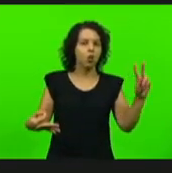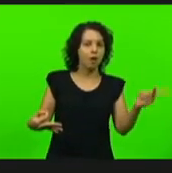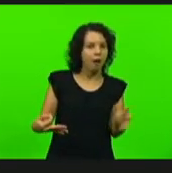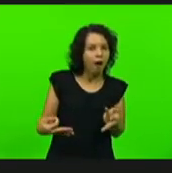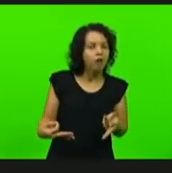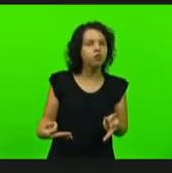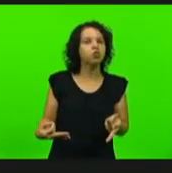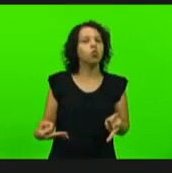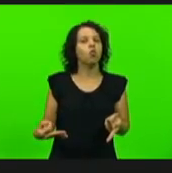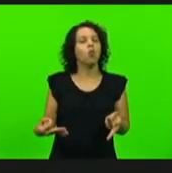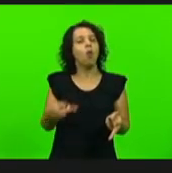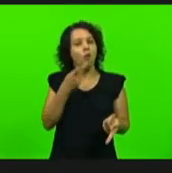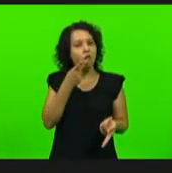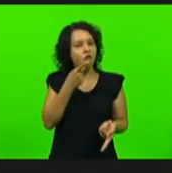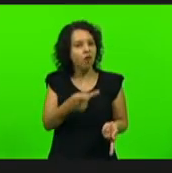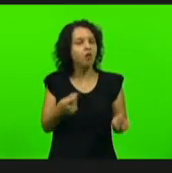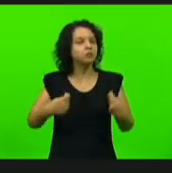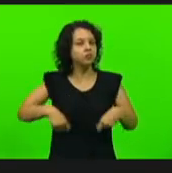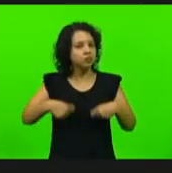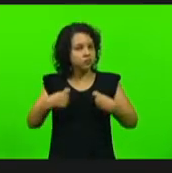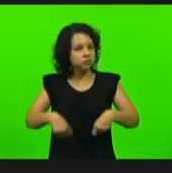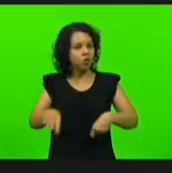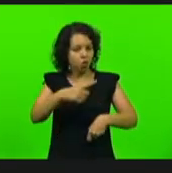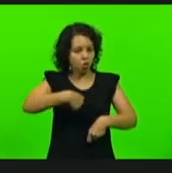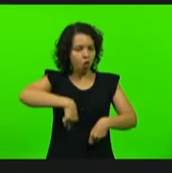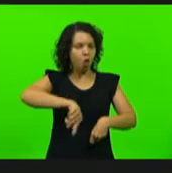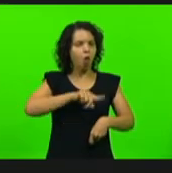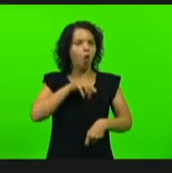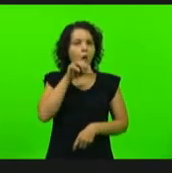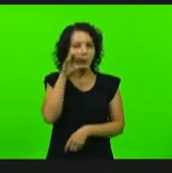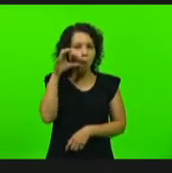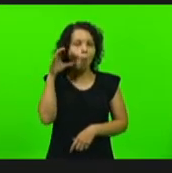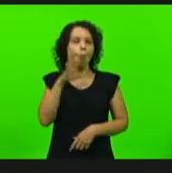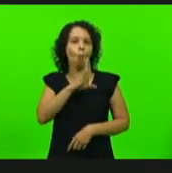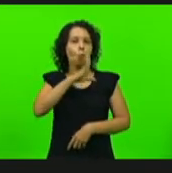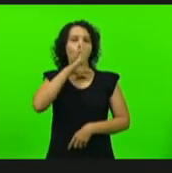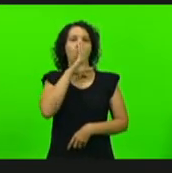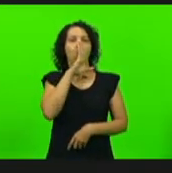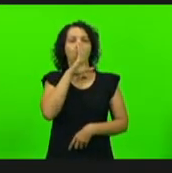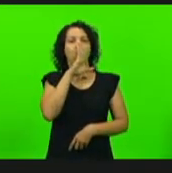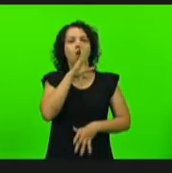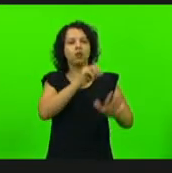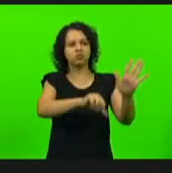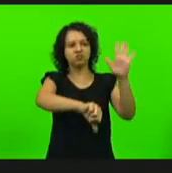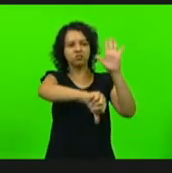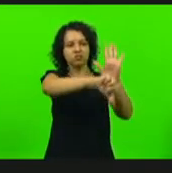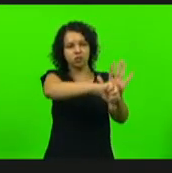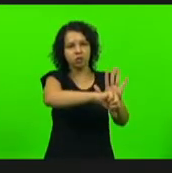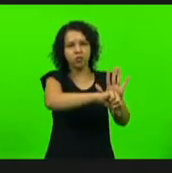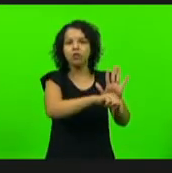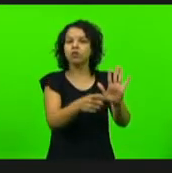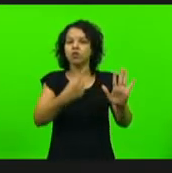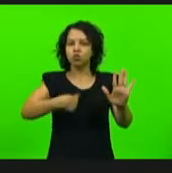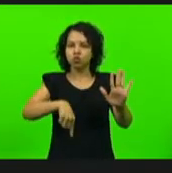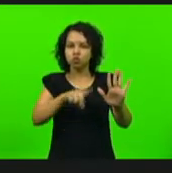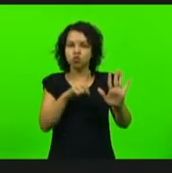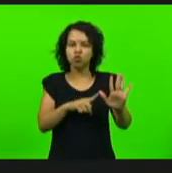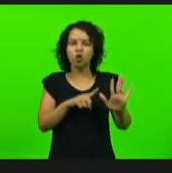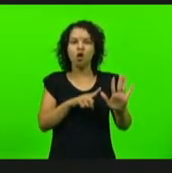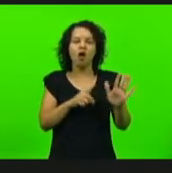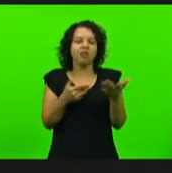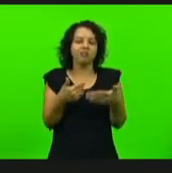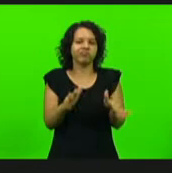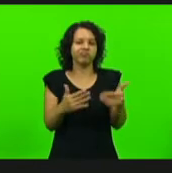liderados. Portanto, quando nós nos omitimos diante de um crime, nós estamos relativizando a moral,